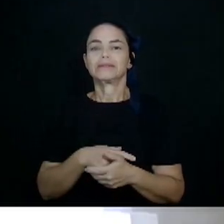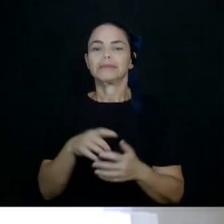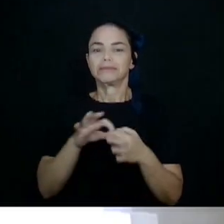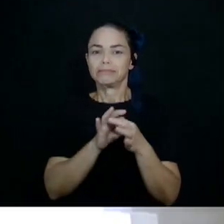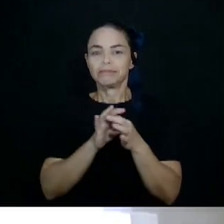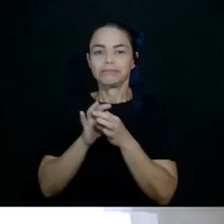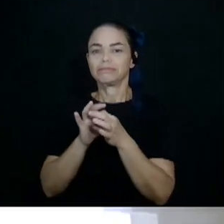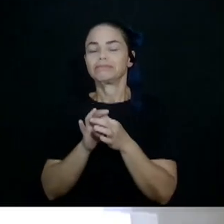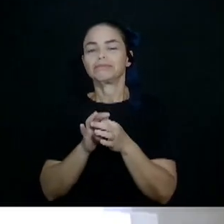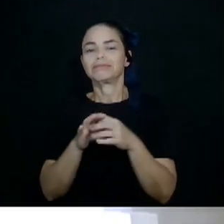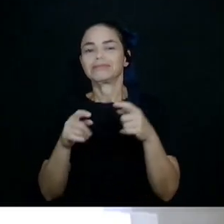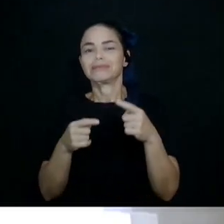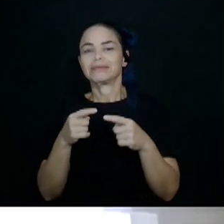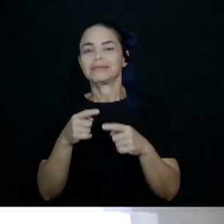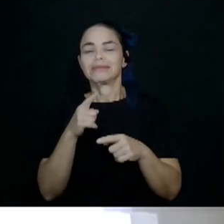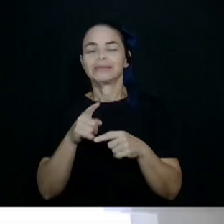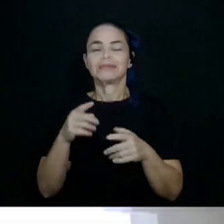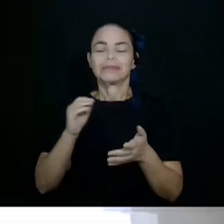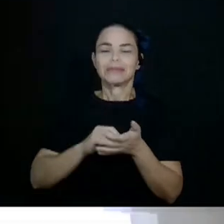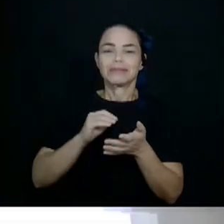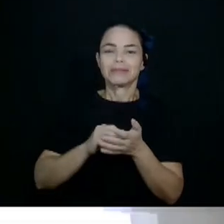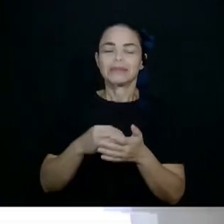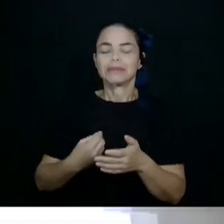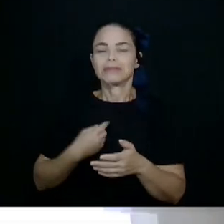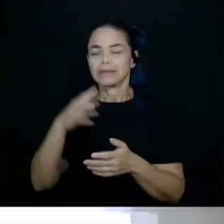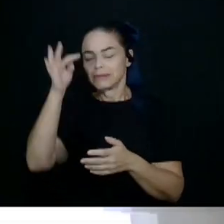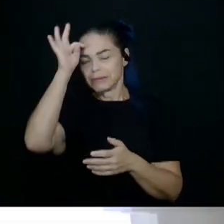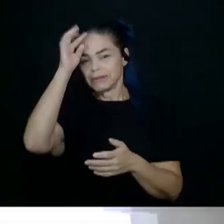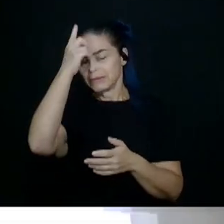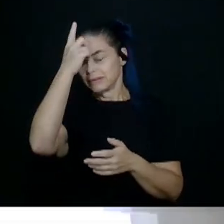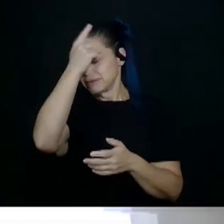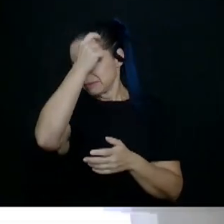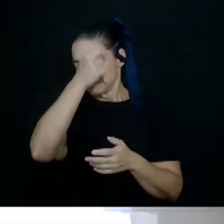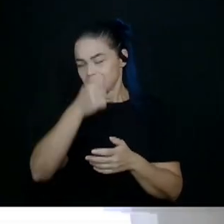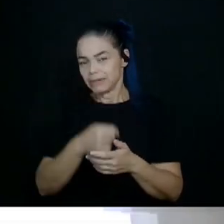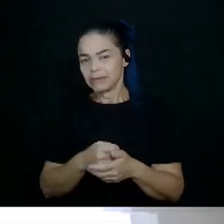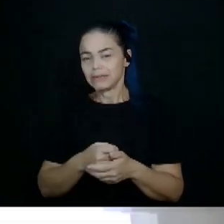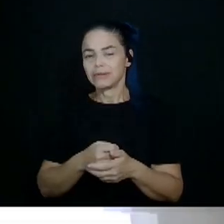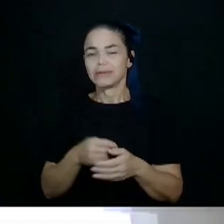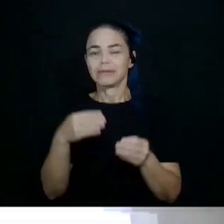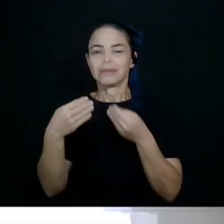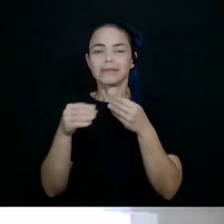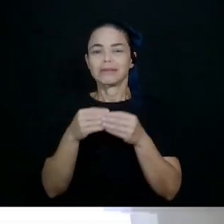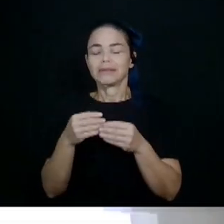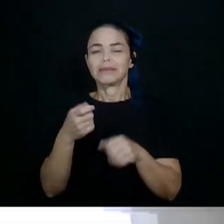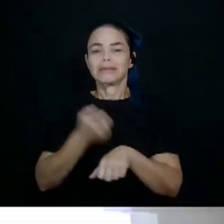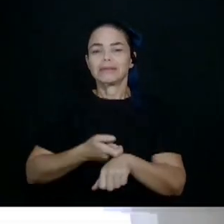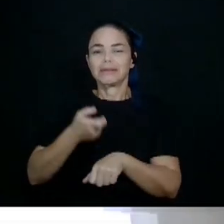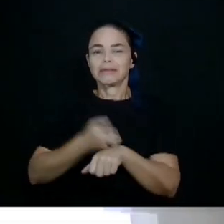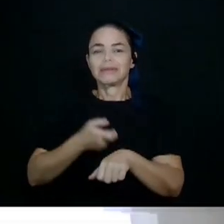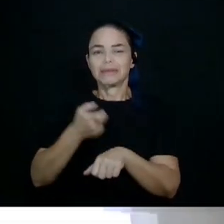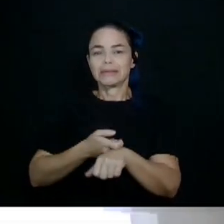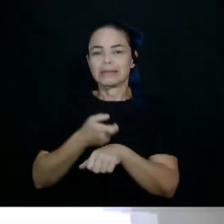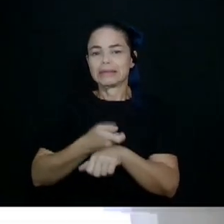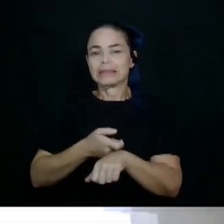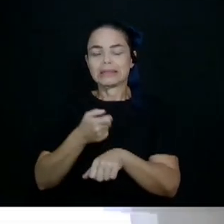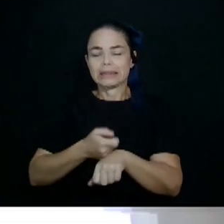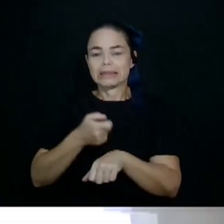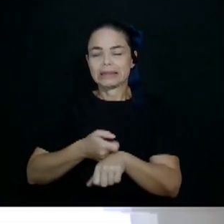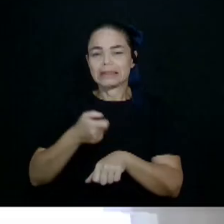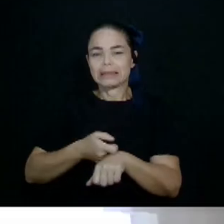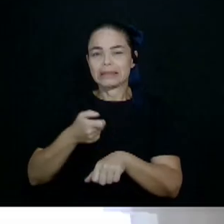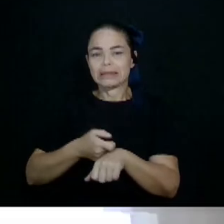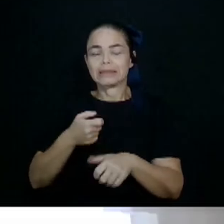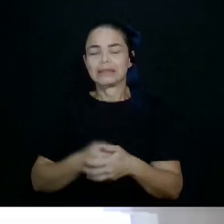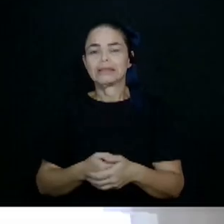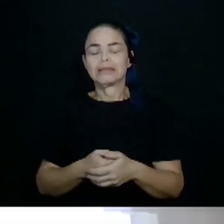disfunções executivas que podem estar presentes no TDAH, a inflexibilidade, a rigidez cognitiva, né? Então, essas disfunções